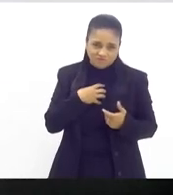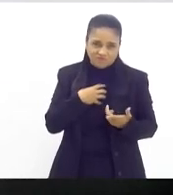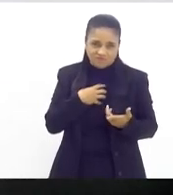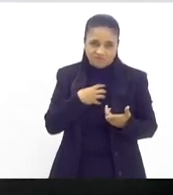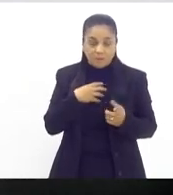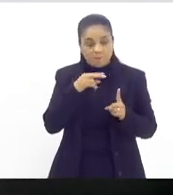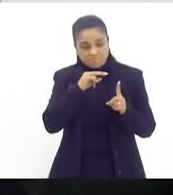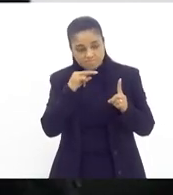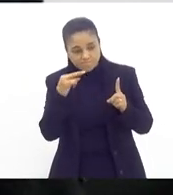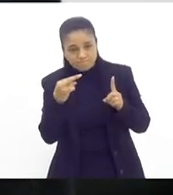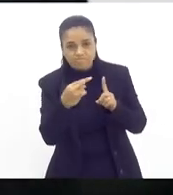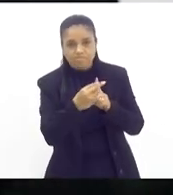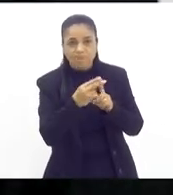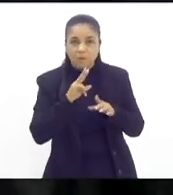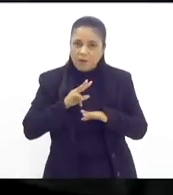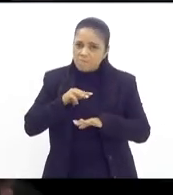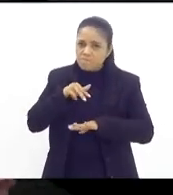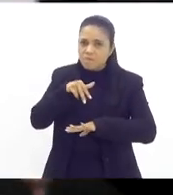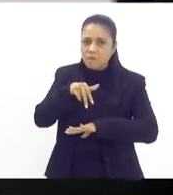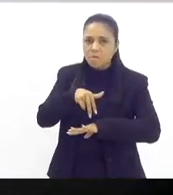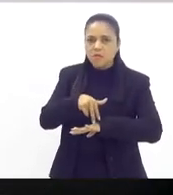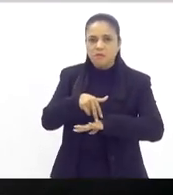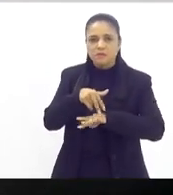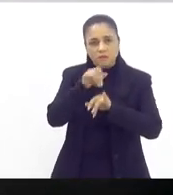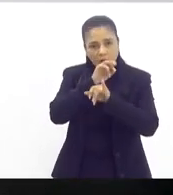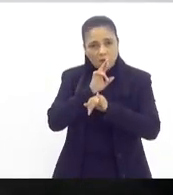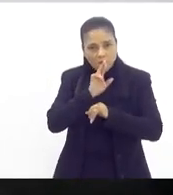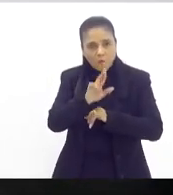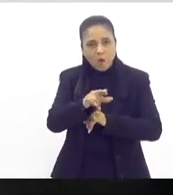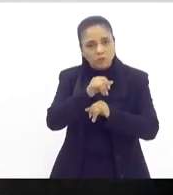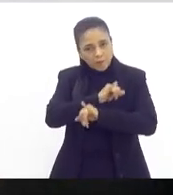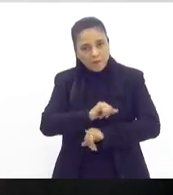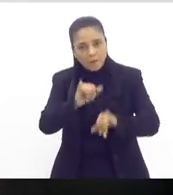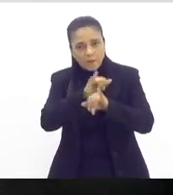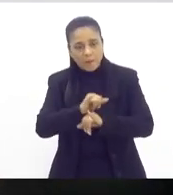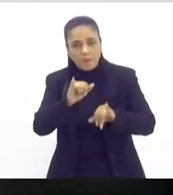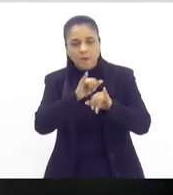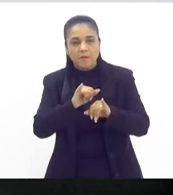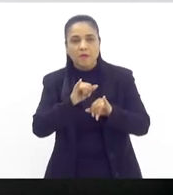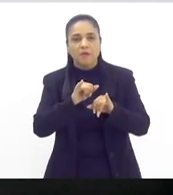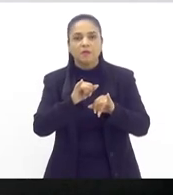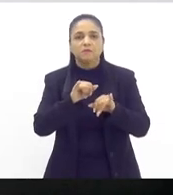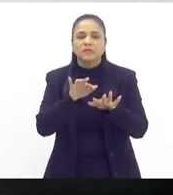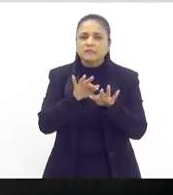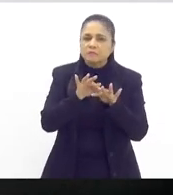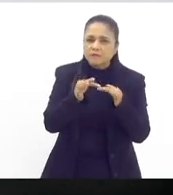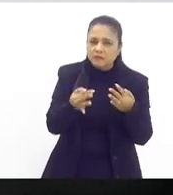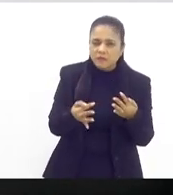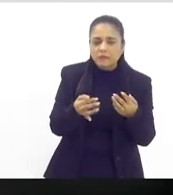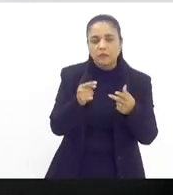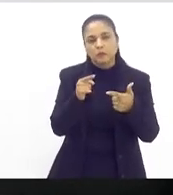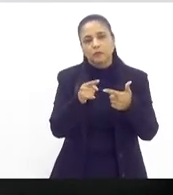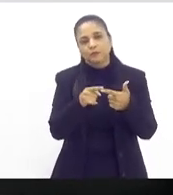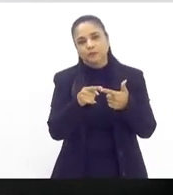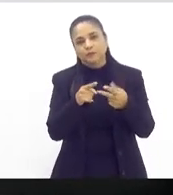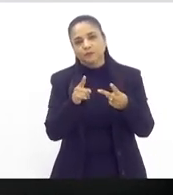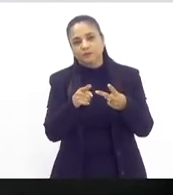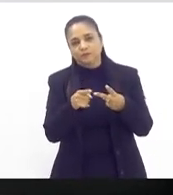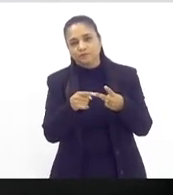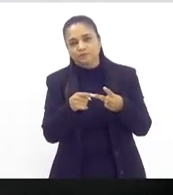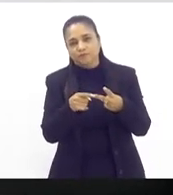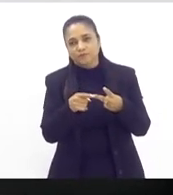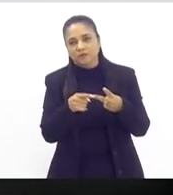pela firmeza das colocações que o senhor fez, muitas vantagens. A questão da simplificação, a questão